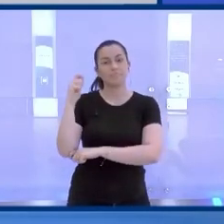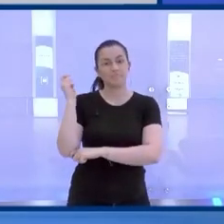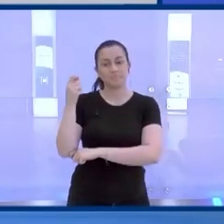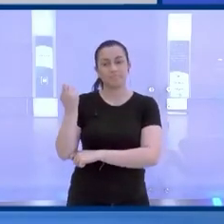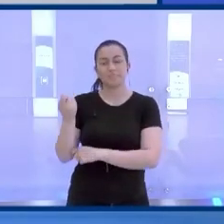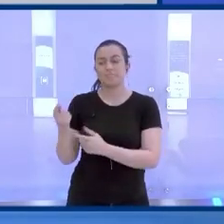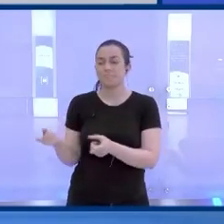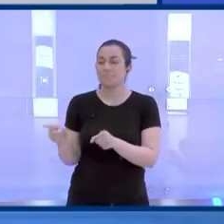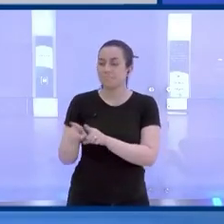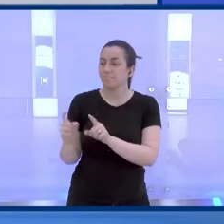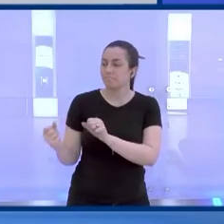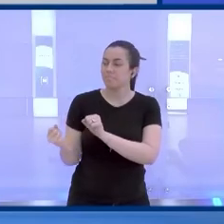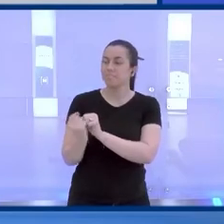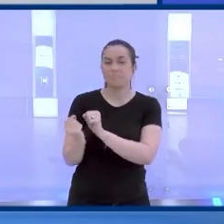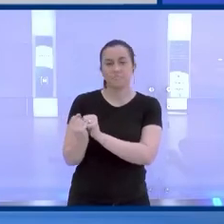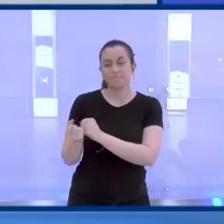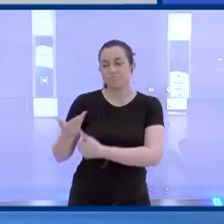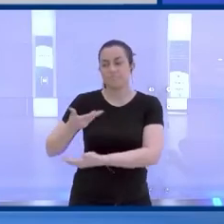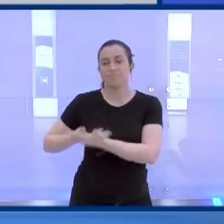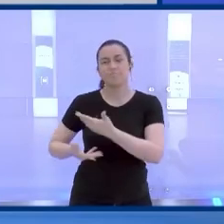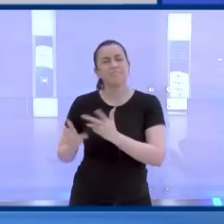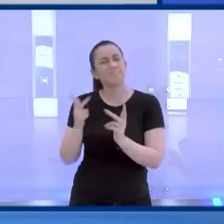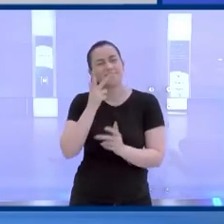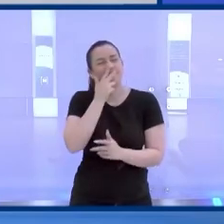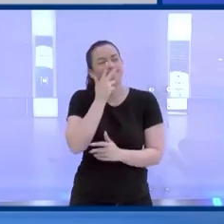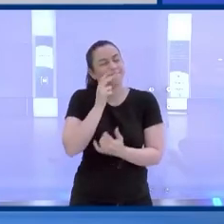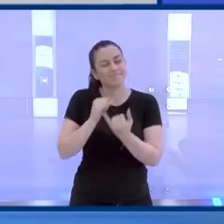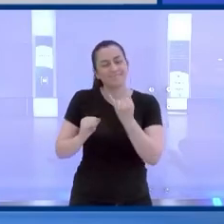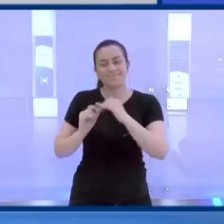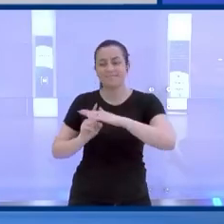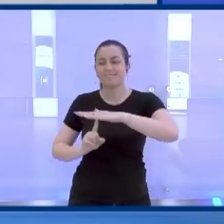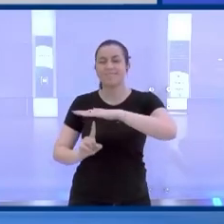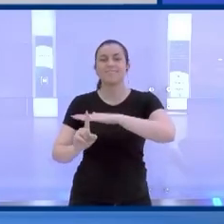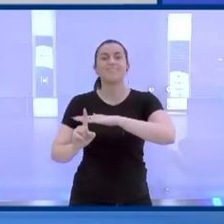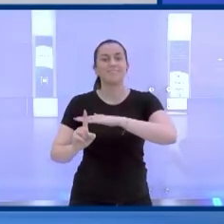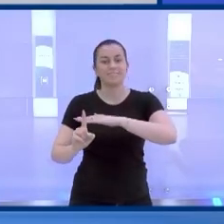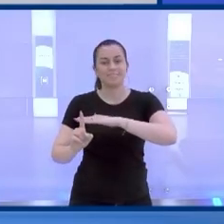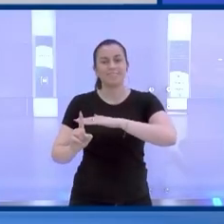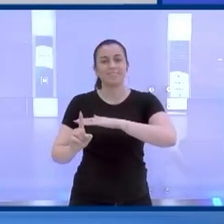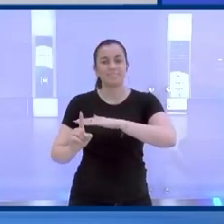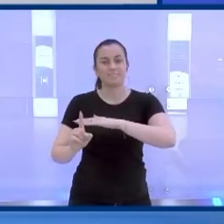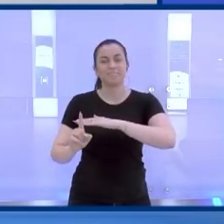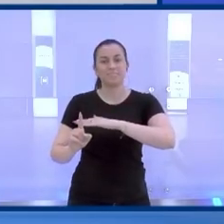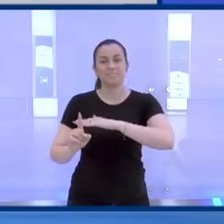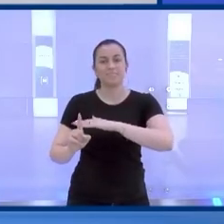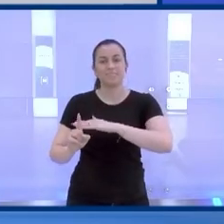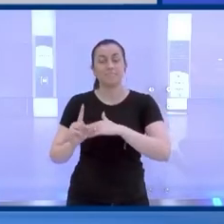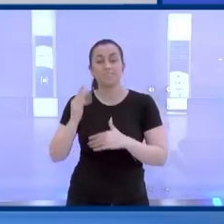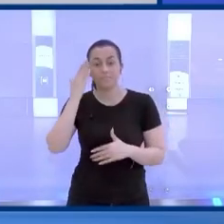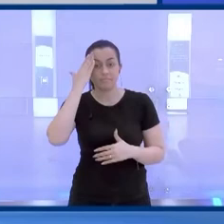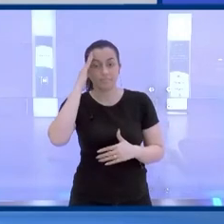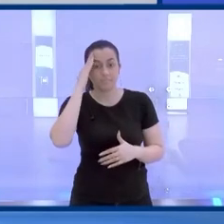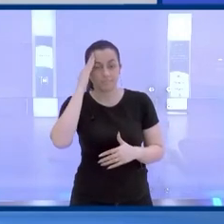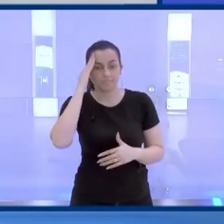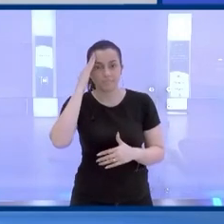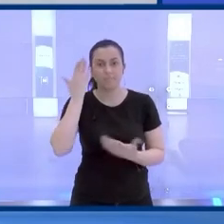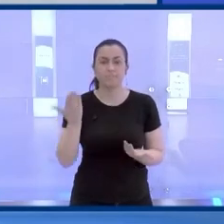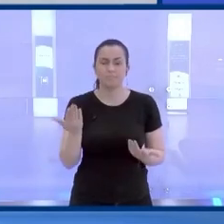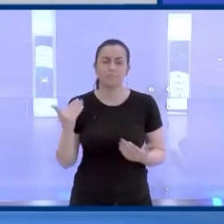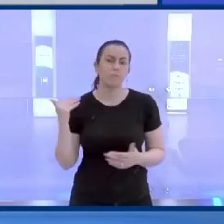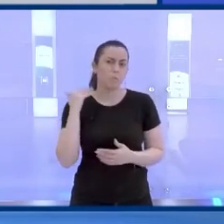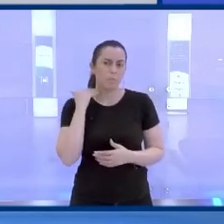primeira hora, mais do que um parceiro, um cliente. É preciso que nós tenhamos essa consciência, e o